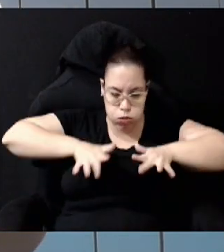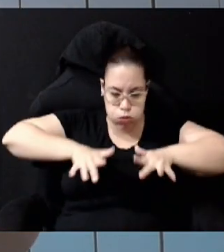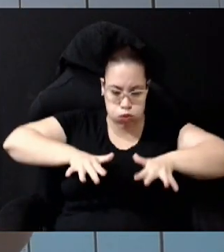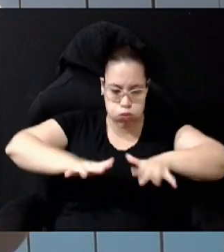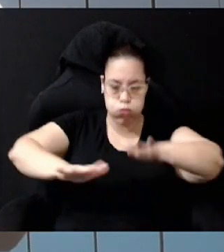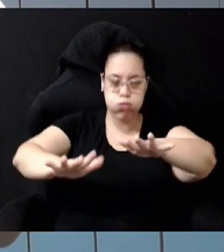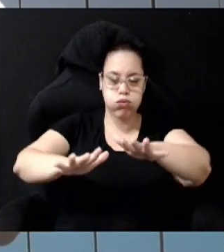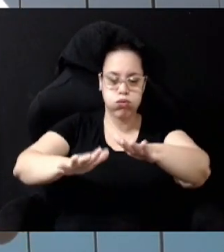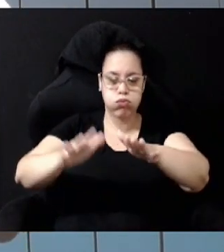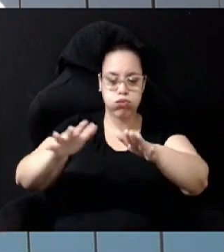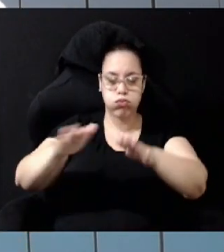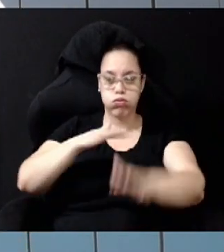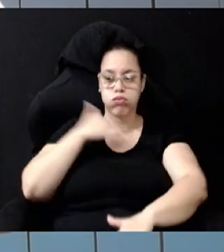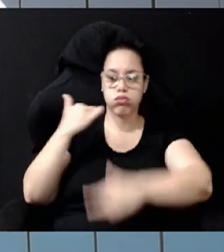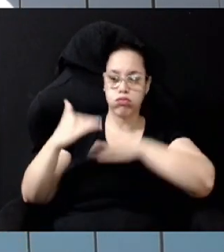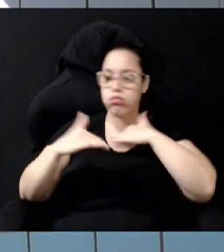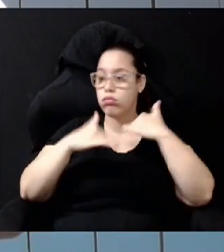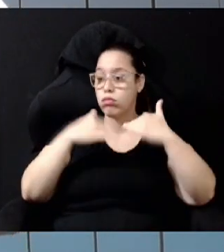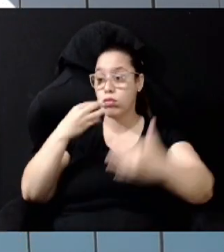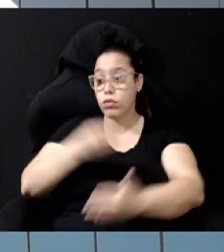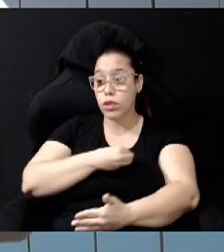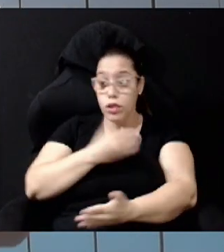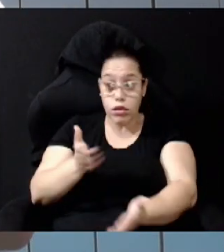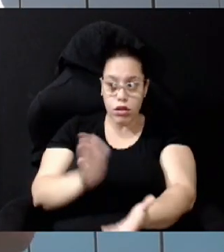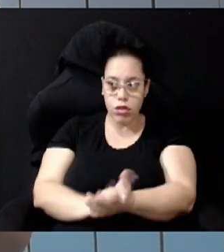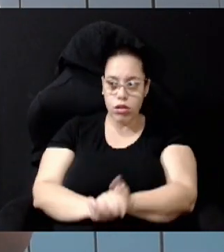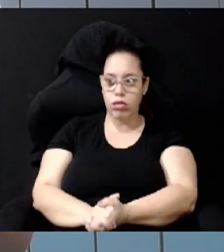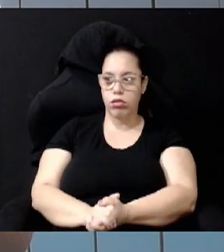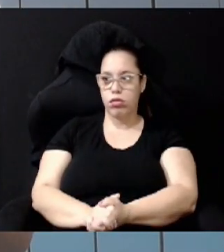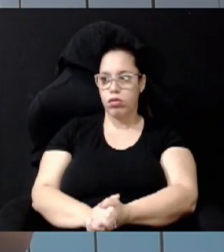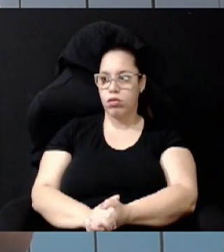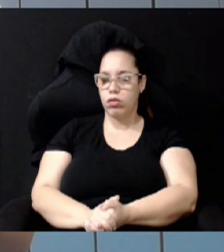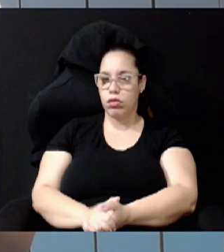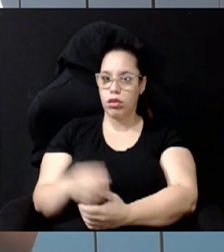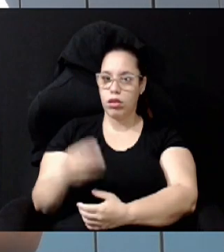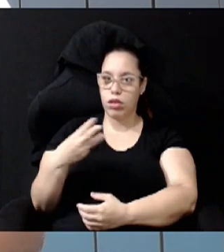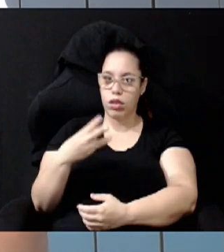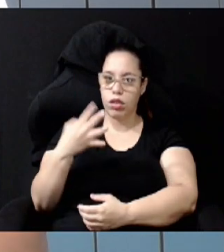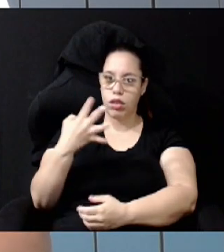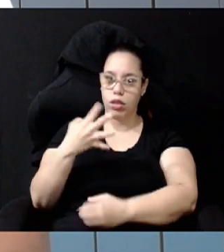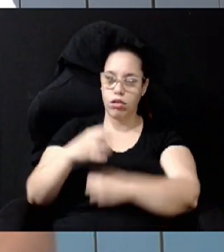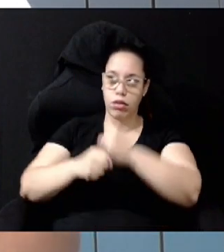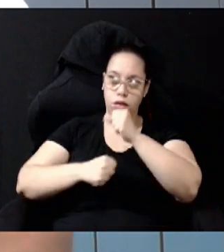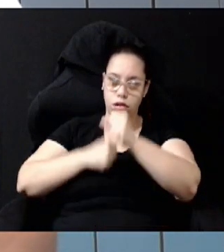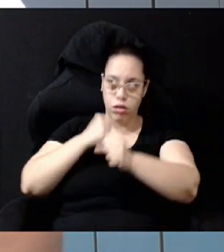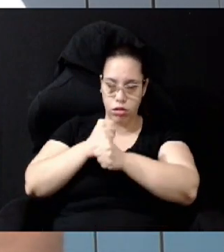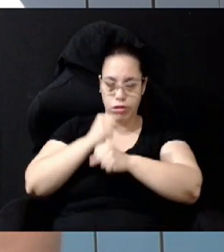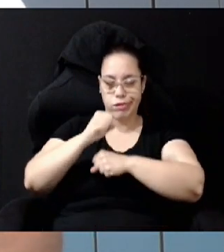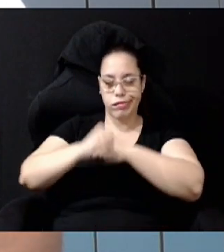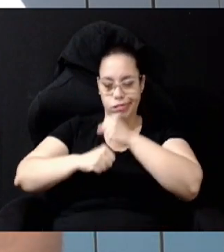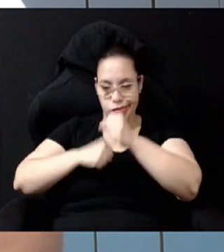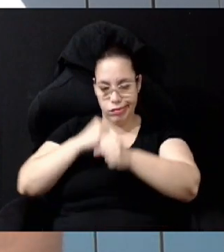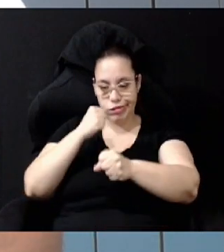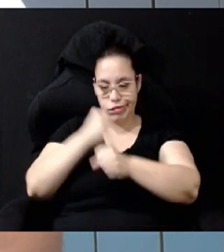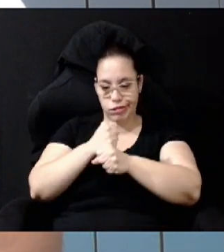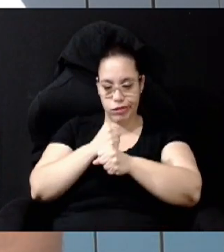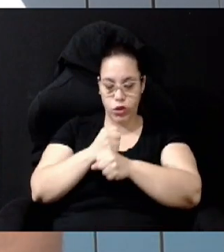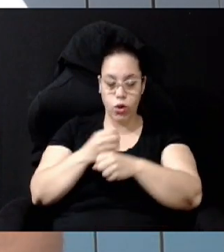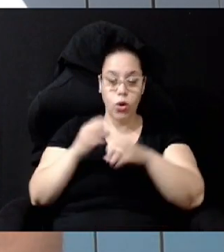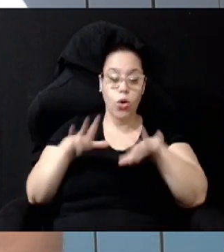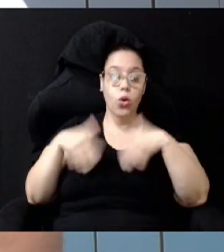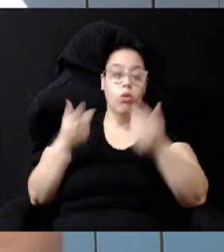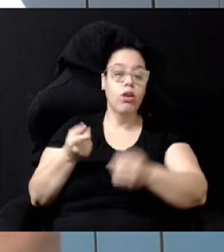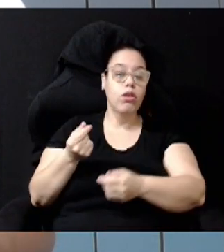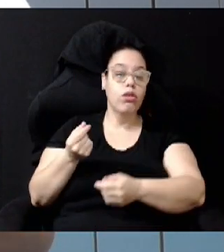Todo ano nós temos isso na nossa cidade, já uma sequência de 3 ou 4 anos a gente vem acompanhando isso. Quanto vale uma vida?